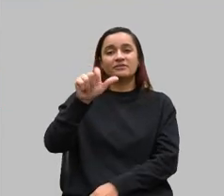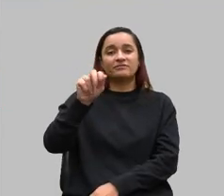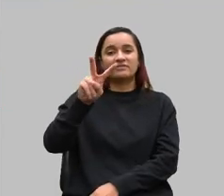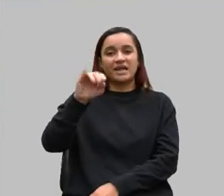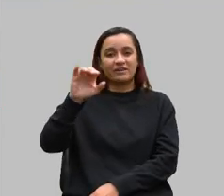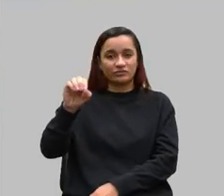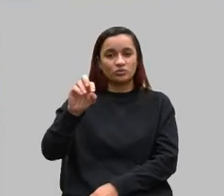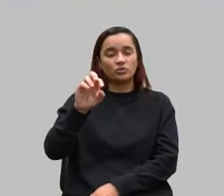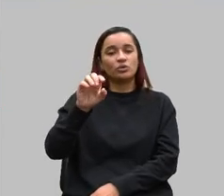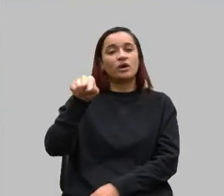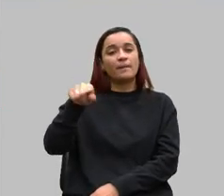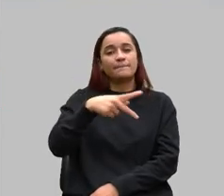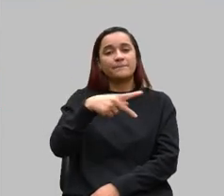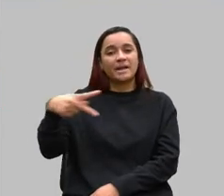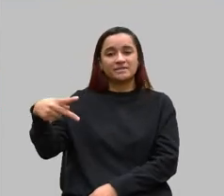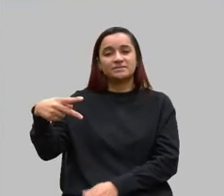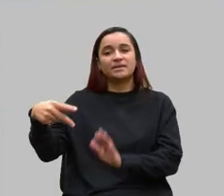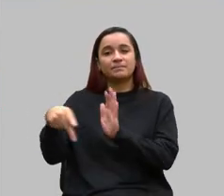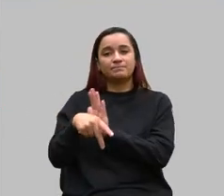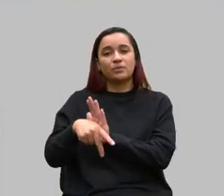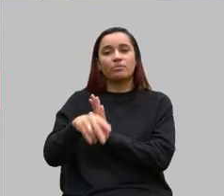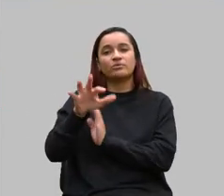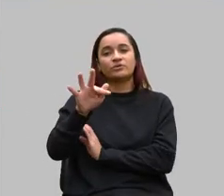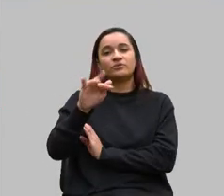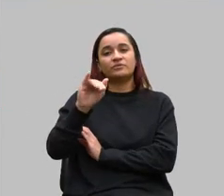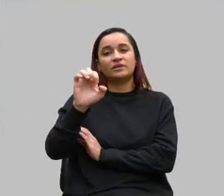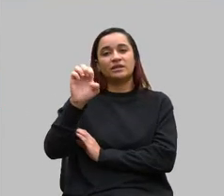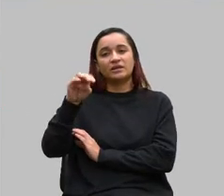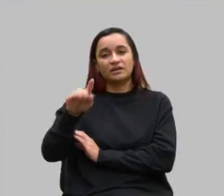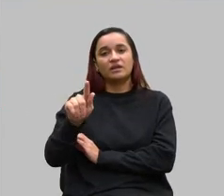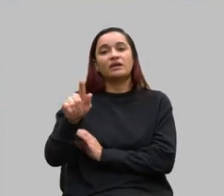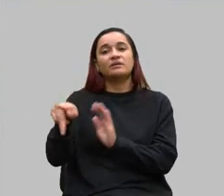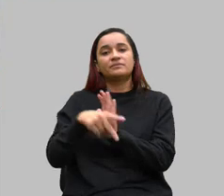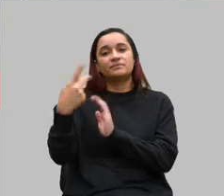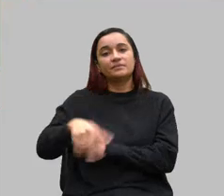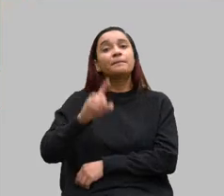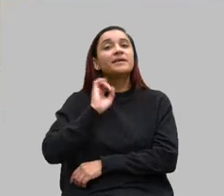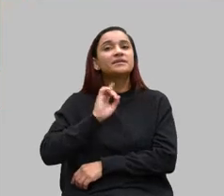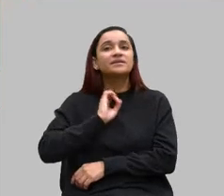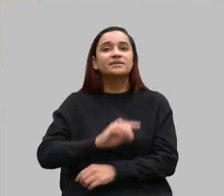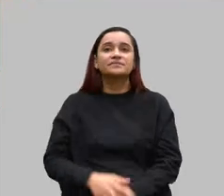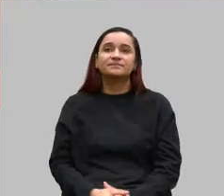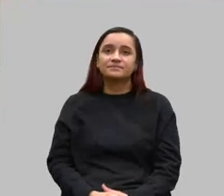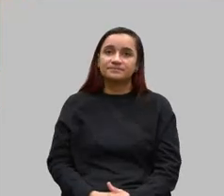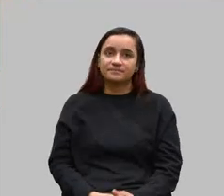presidente da Federação das indústrias do Estado de Minas Gerais